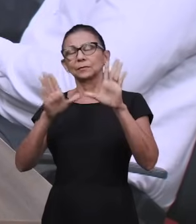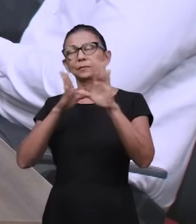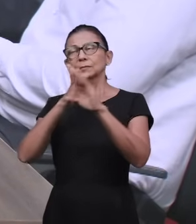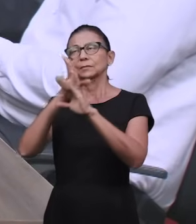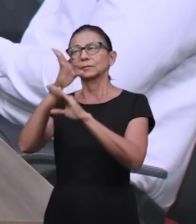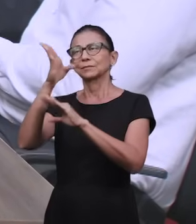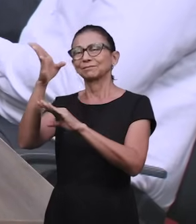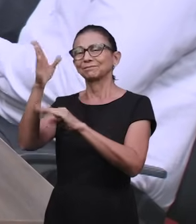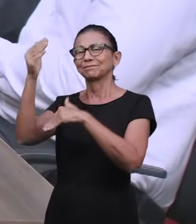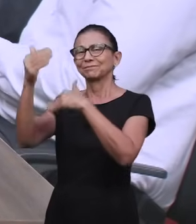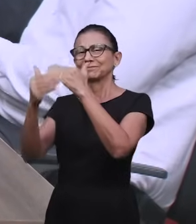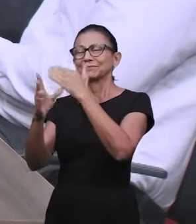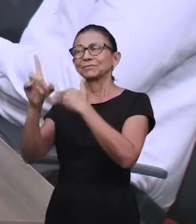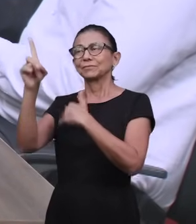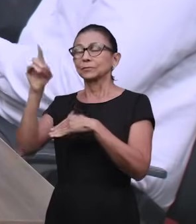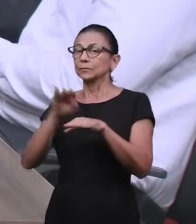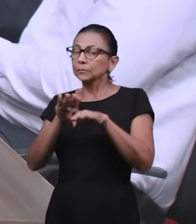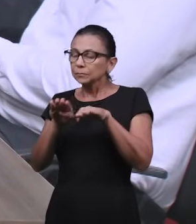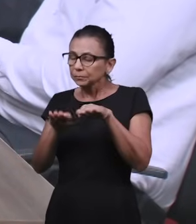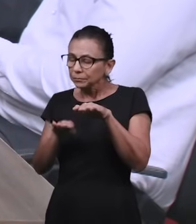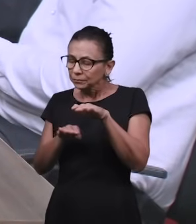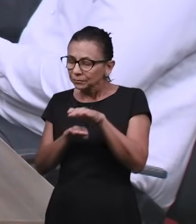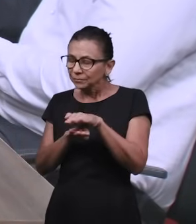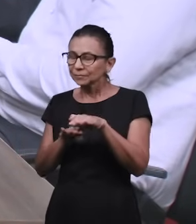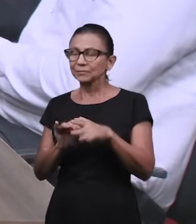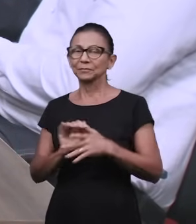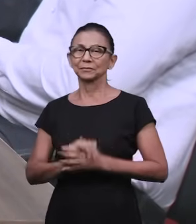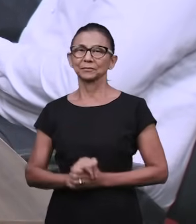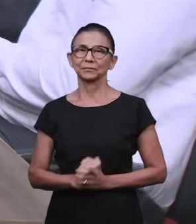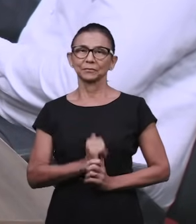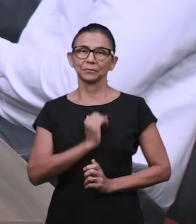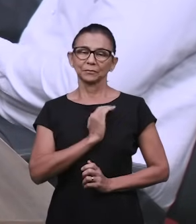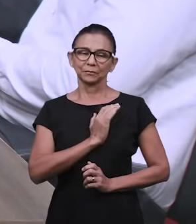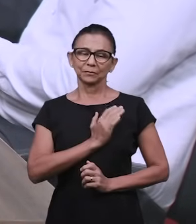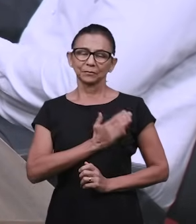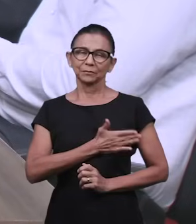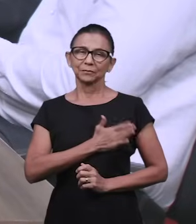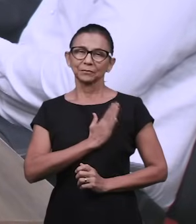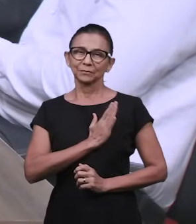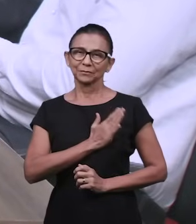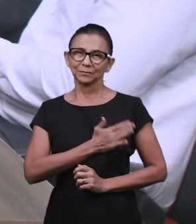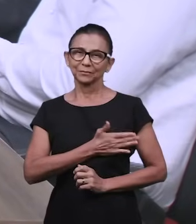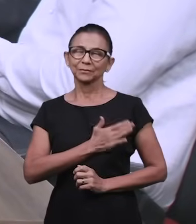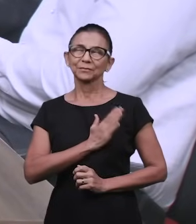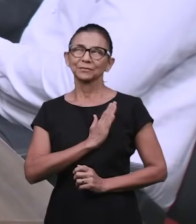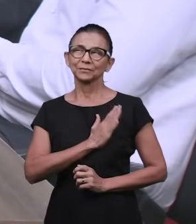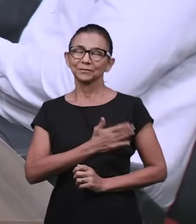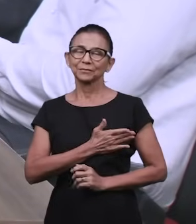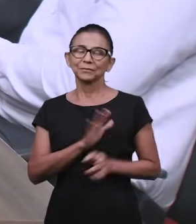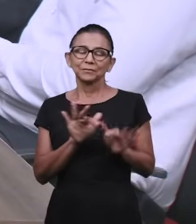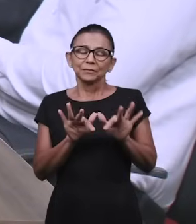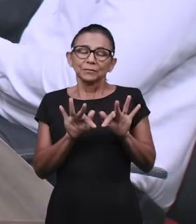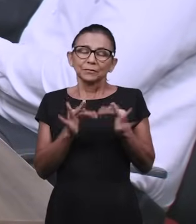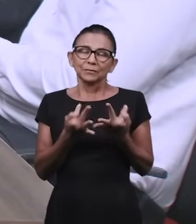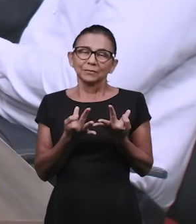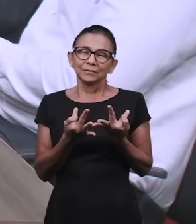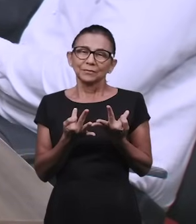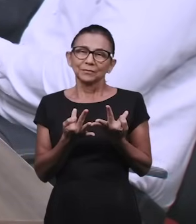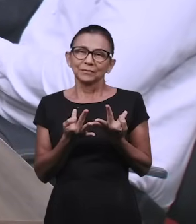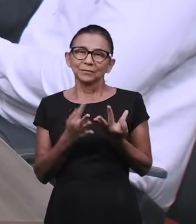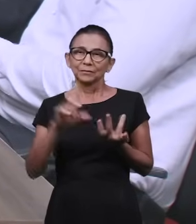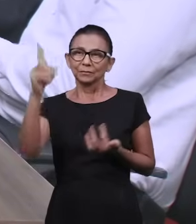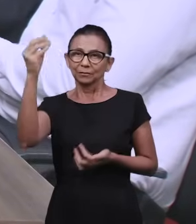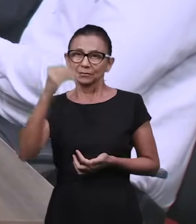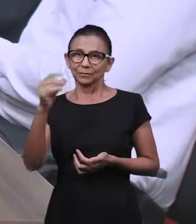com humildade, né? E é outro texto que fala assim, é um coração que contrito e quebrantado, Deus não rejeitará. Amém. Não, Louvado desprezar. seja